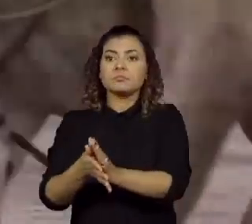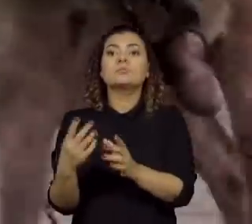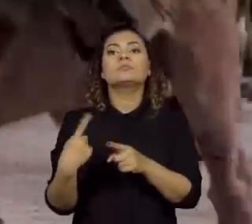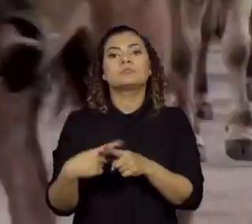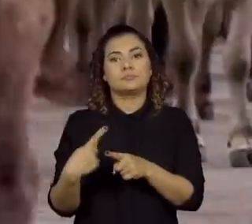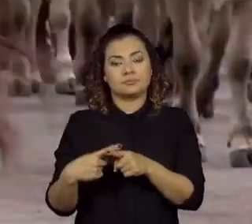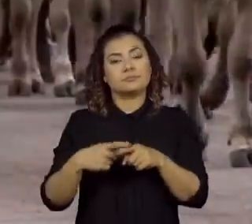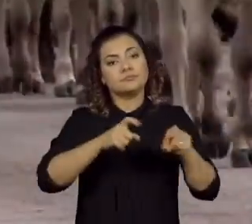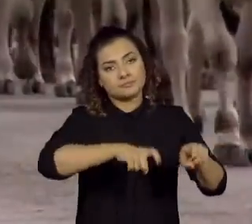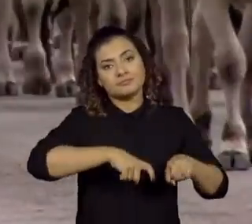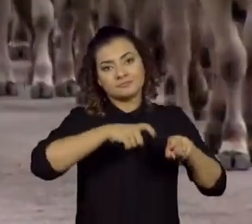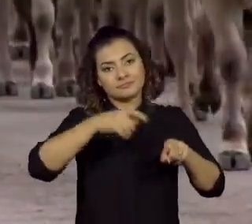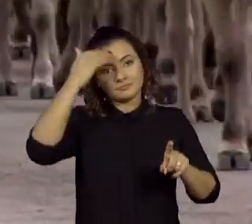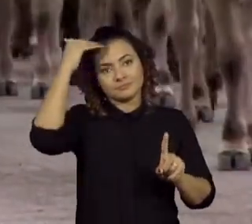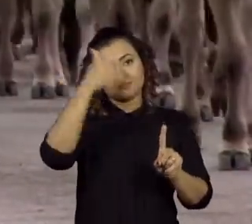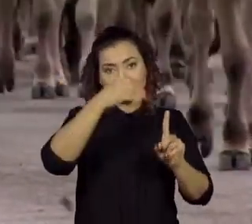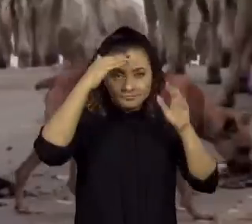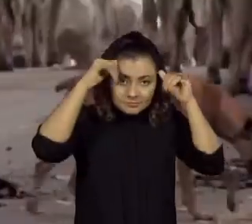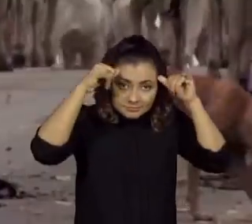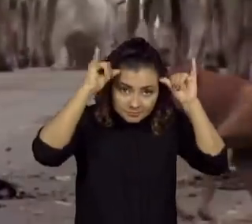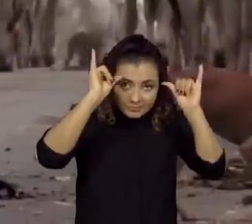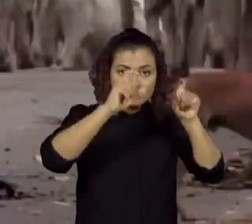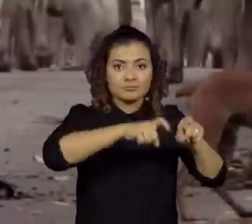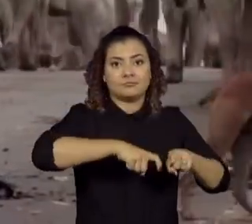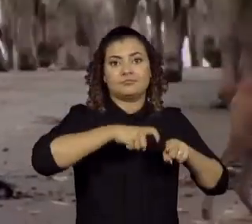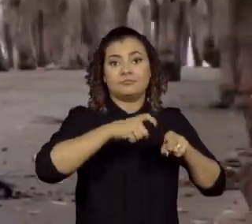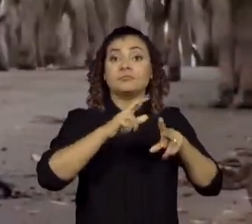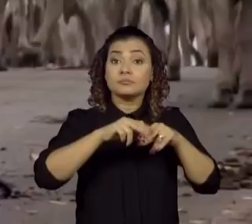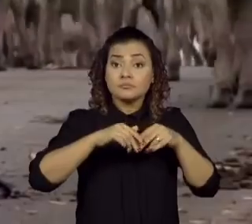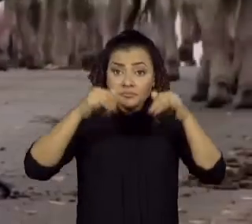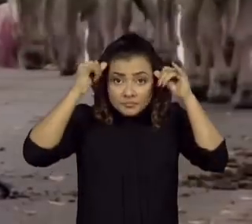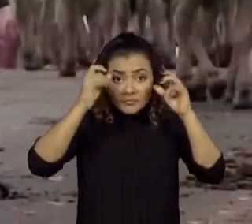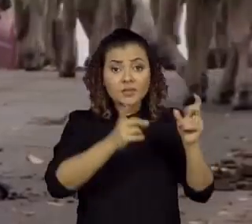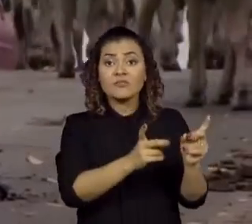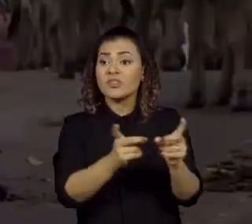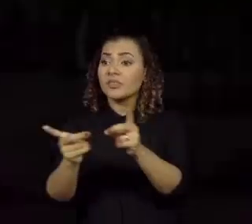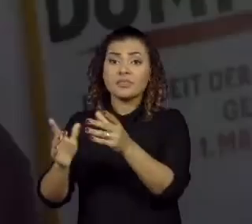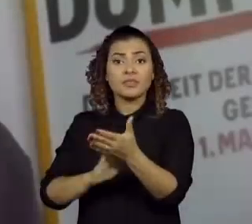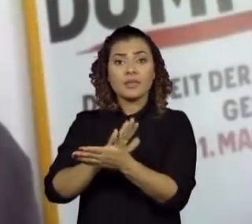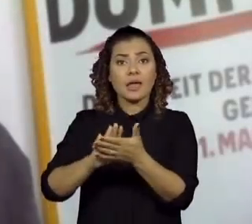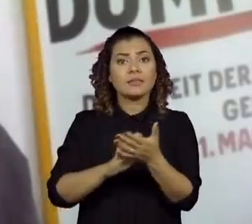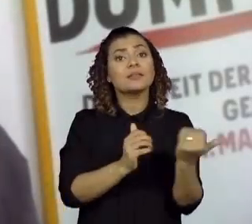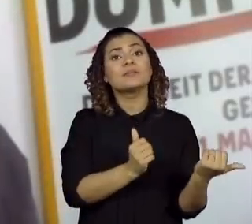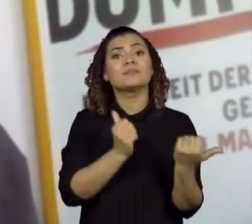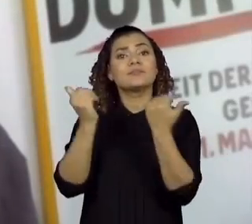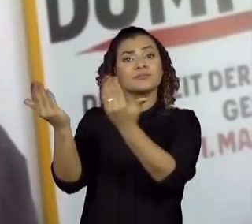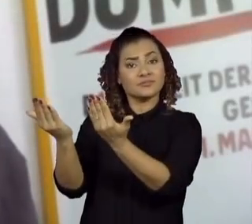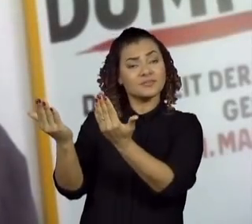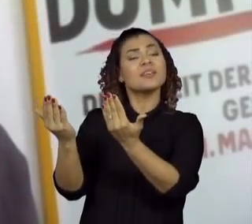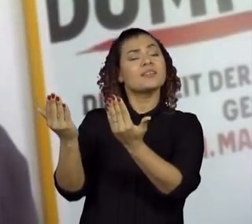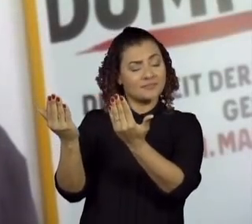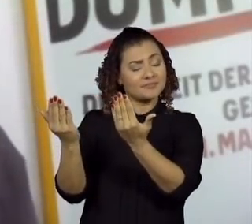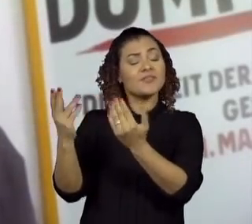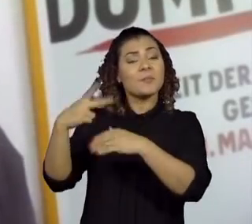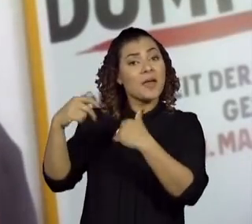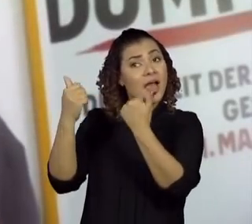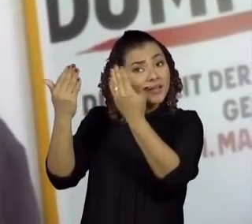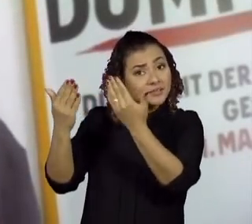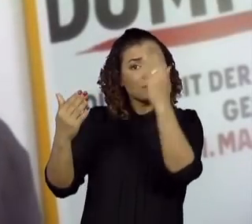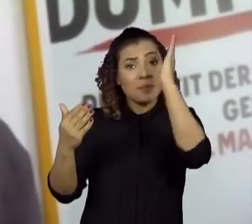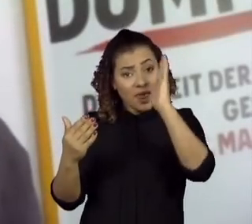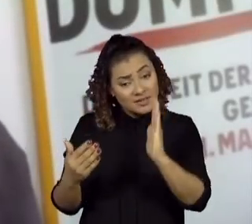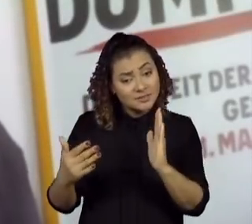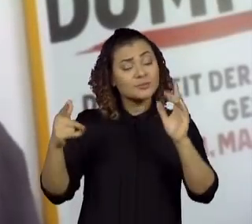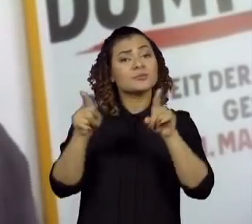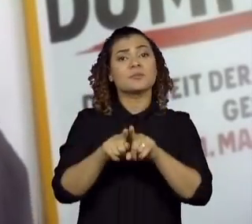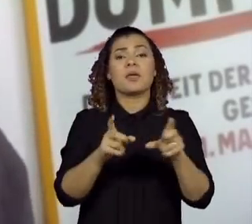pela pecuária. E esse gado, né, que não poderia ter sido comercializado, foi enviado para grandes frigoríficos brasileiros, né, e